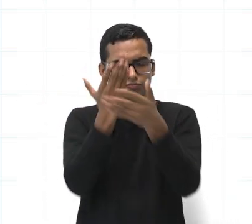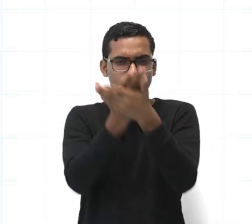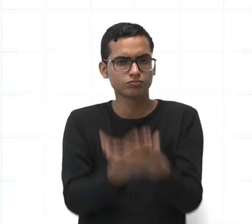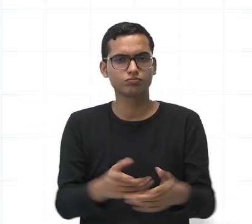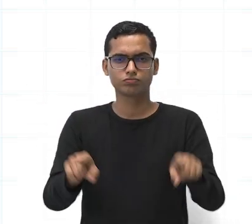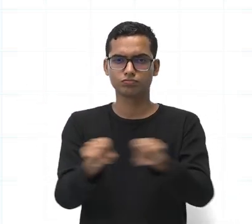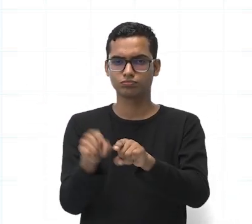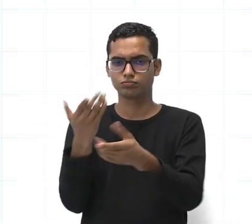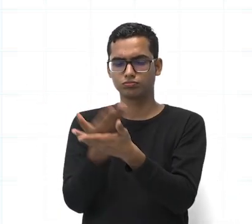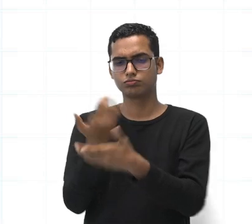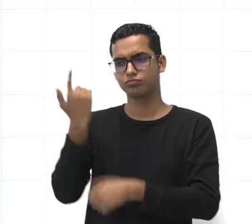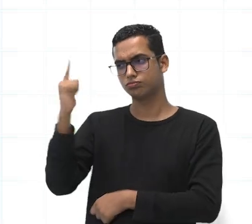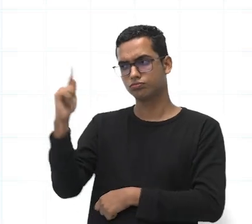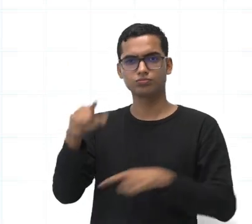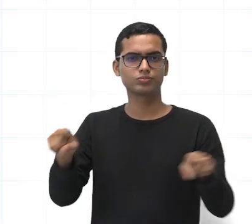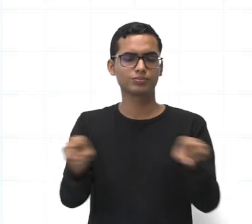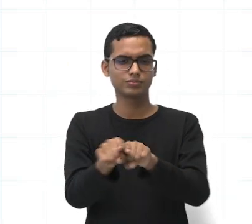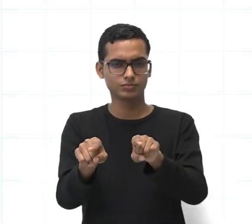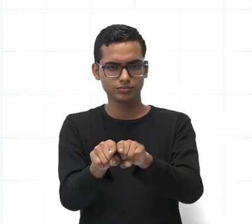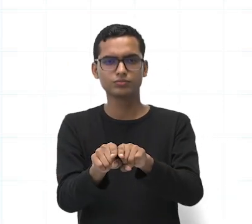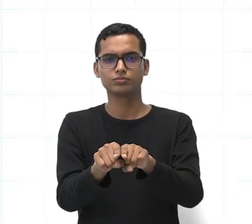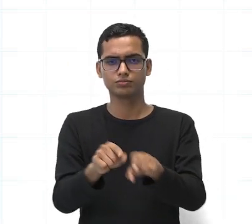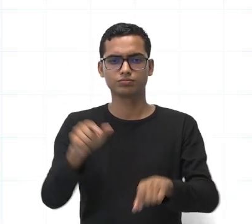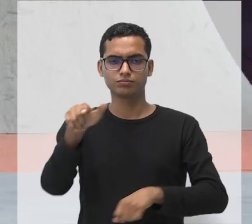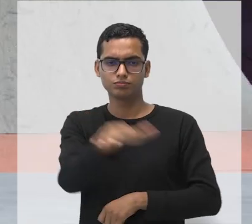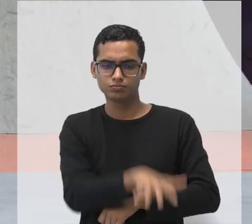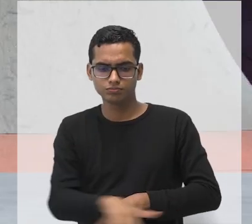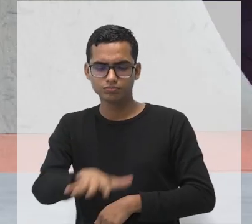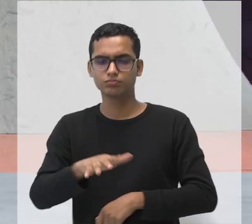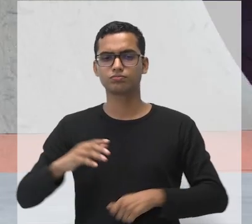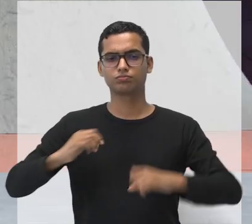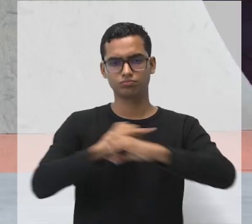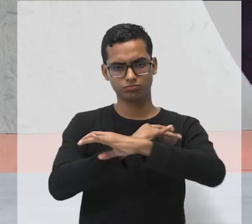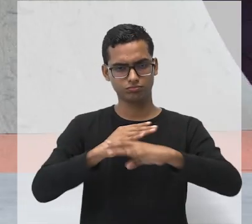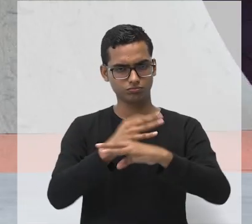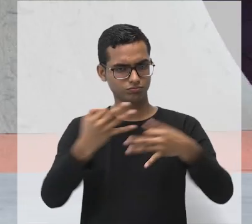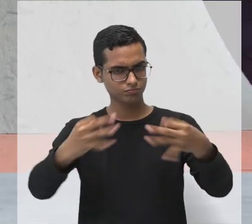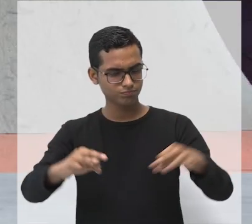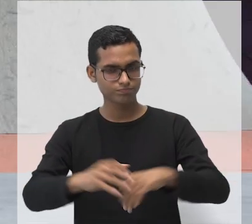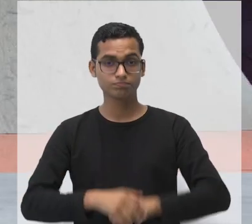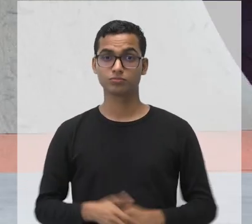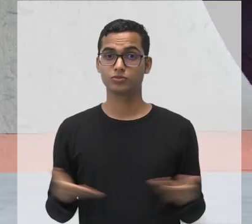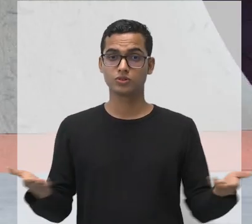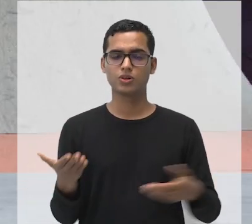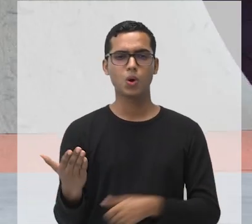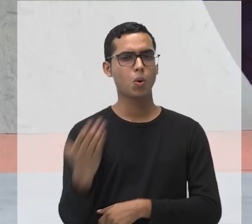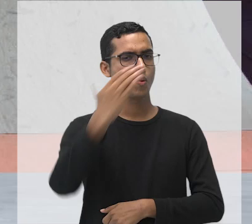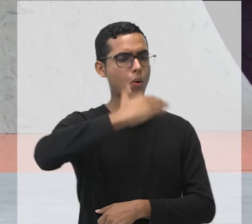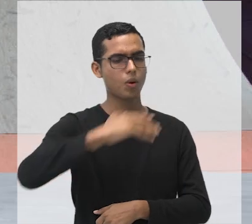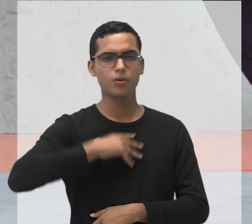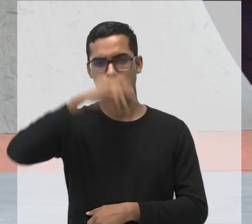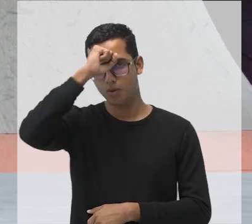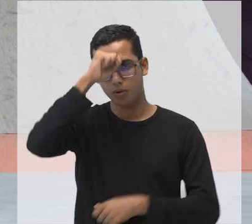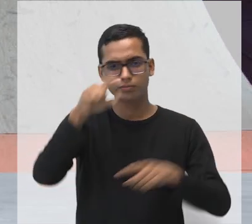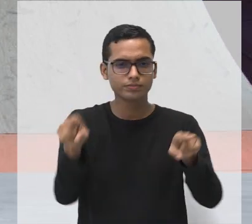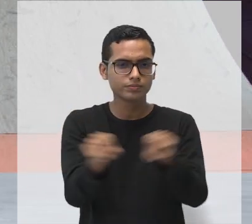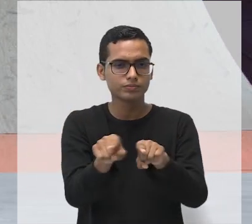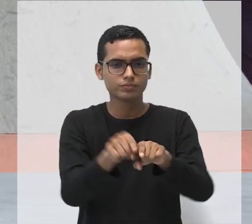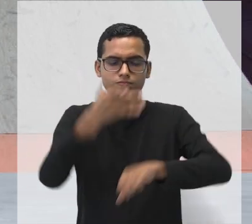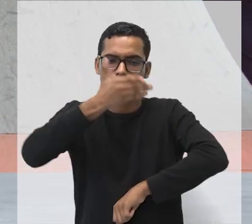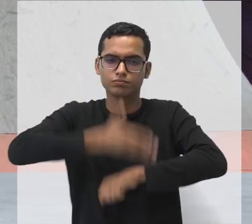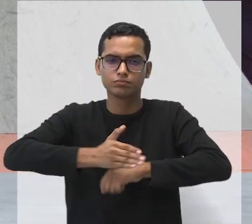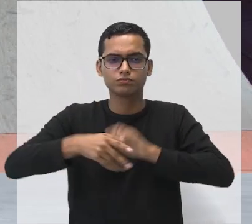nas aulas de geografia a respeito dessa questão urbana. Mas vamos lá então conhecer um pouco mais dessas